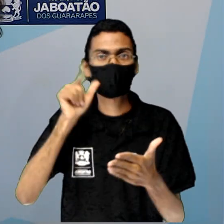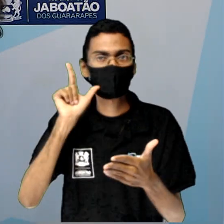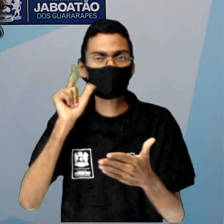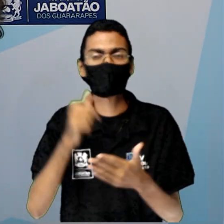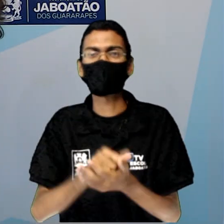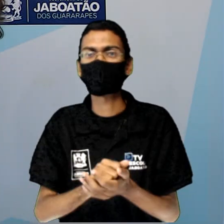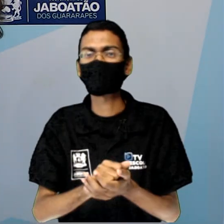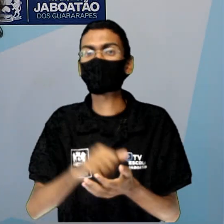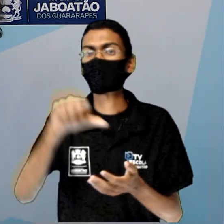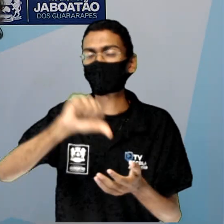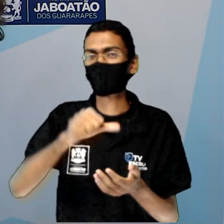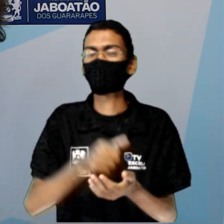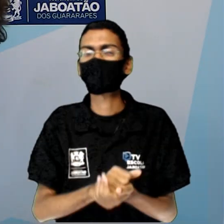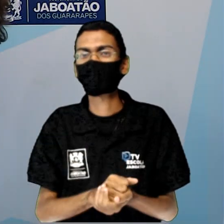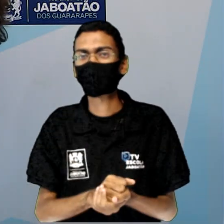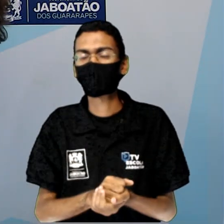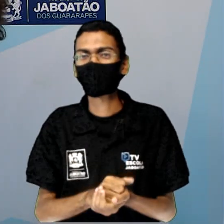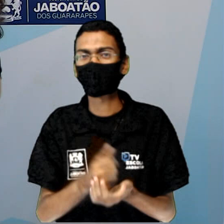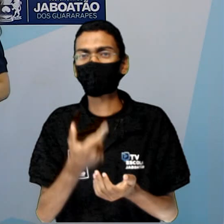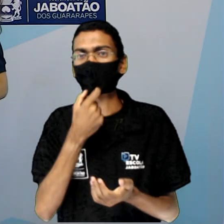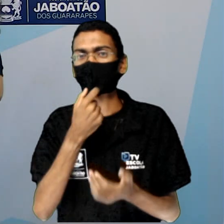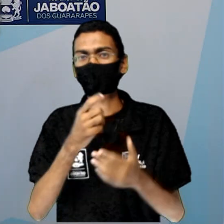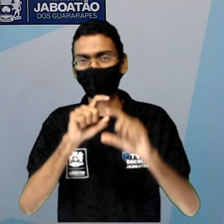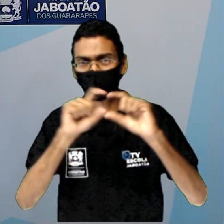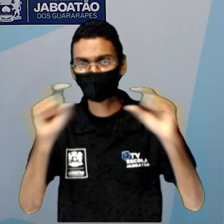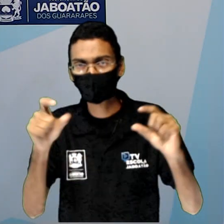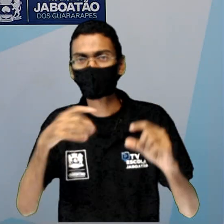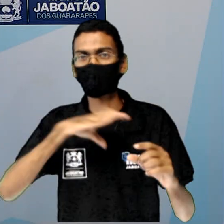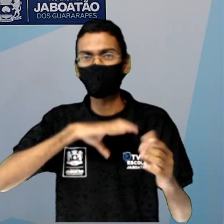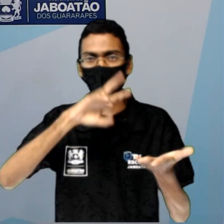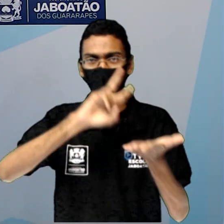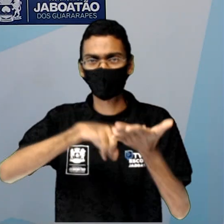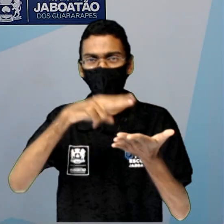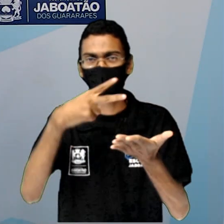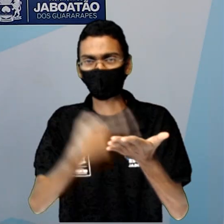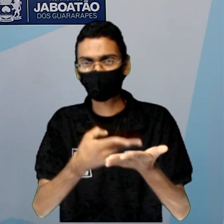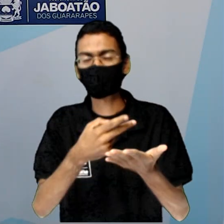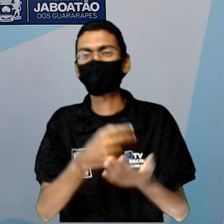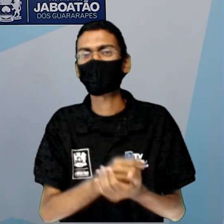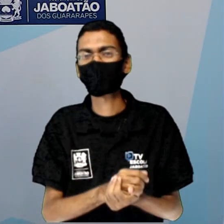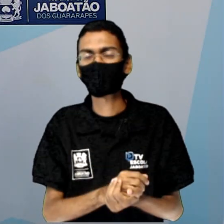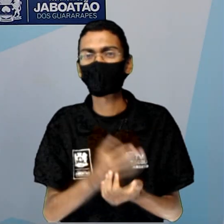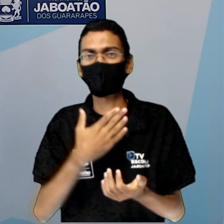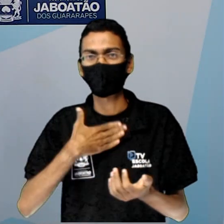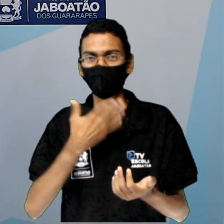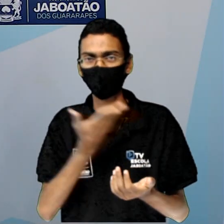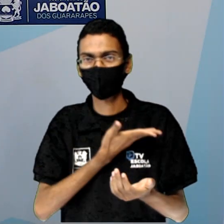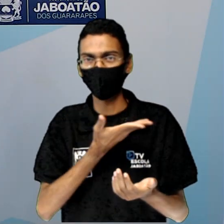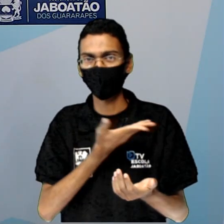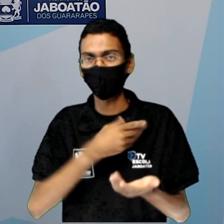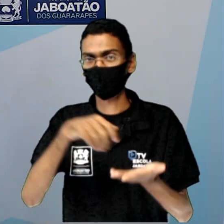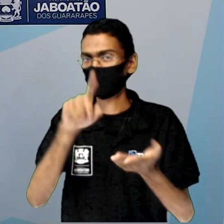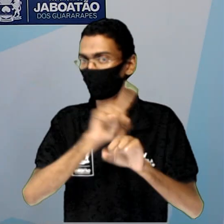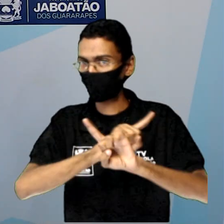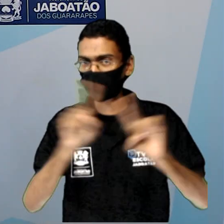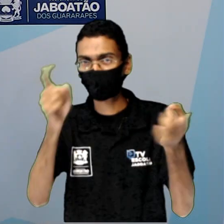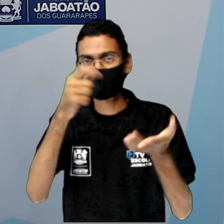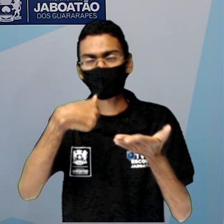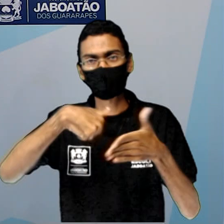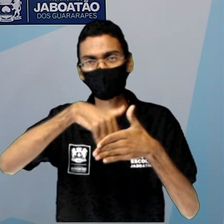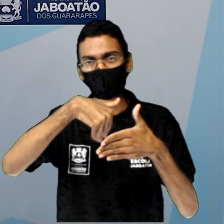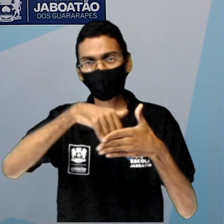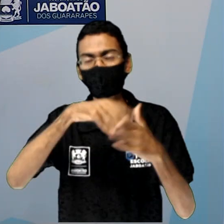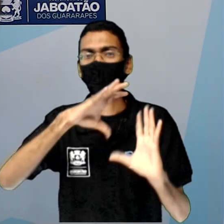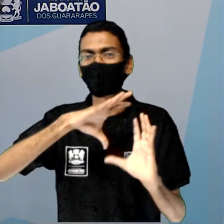negação, my friends did not play soccer yesterday. Meus amigos não jogaram